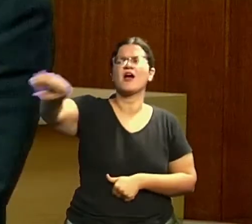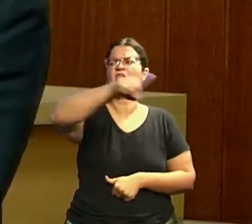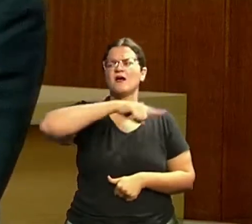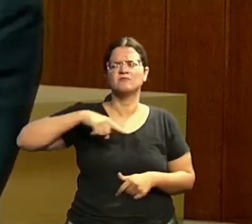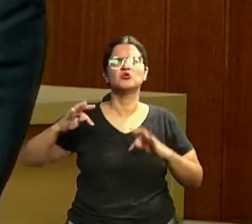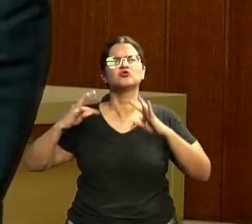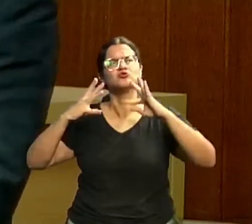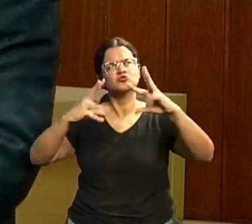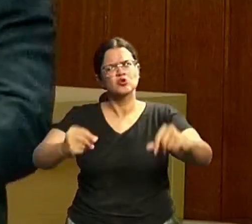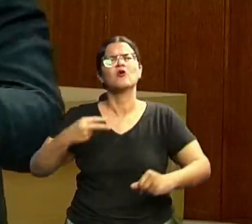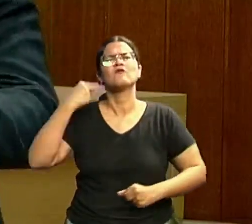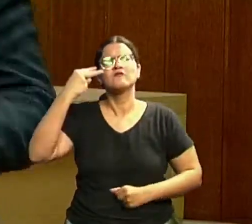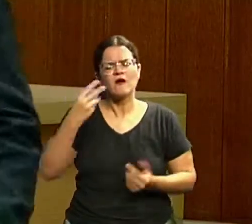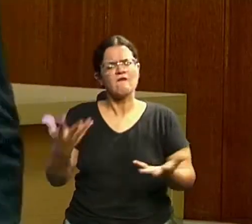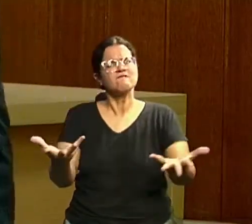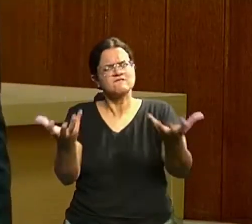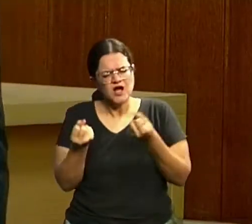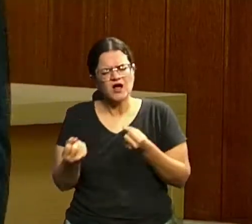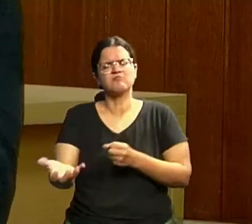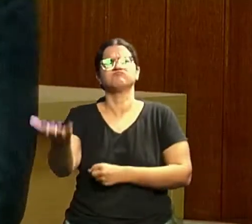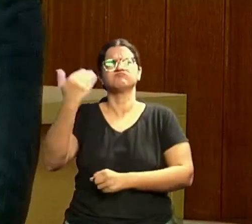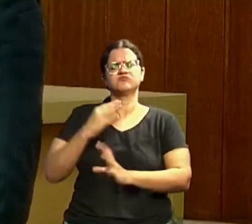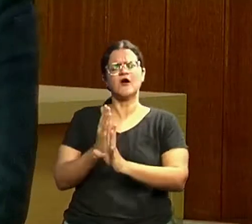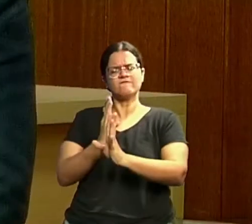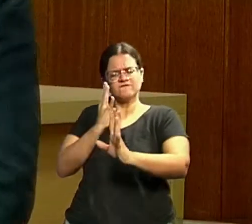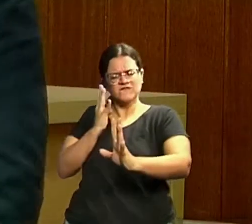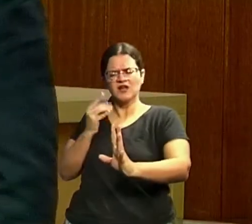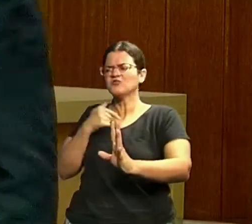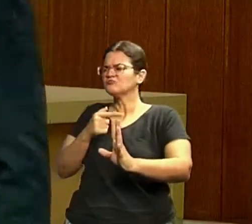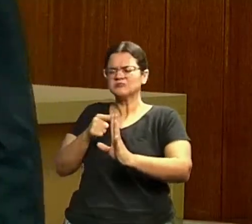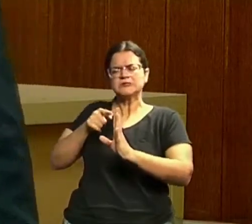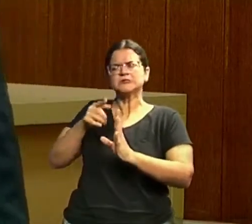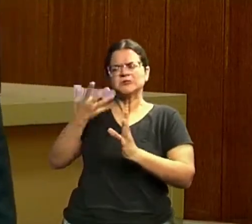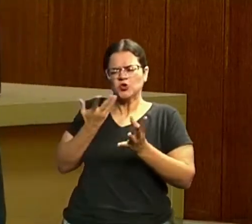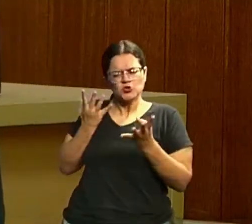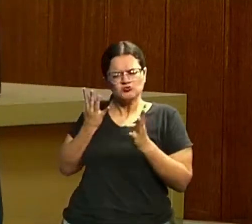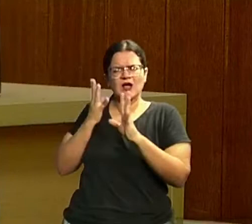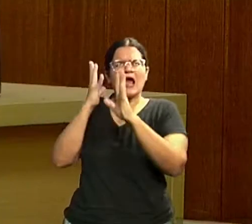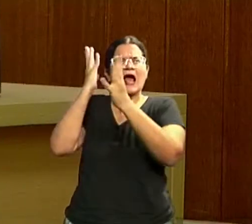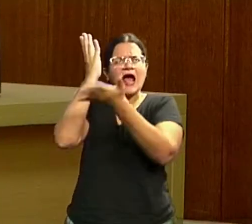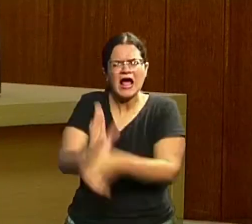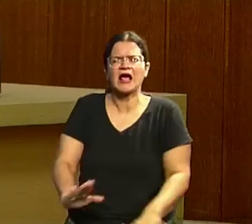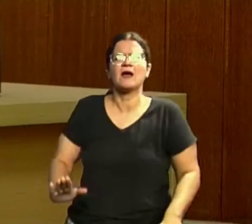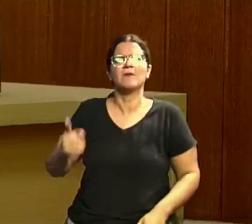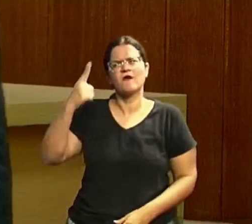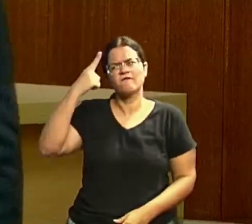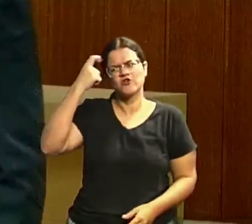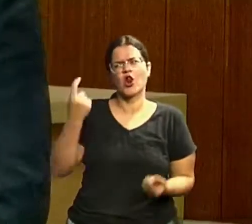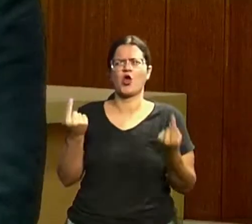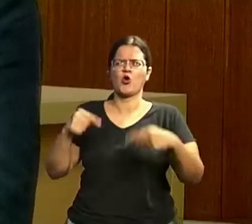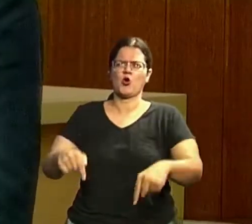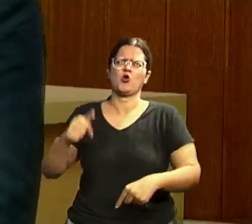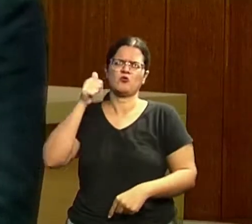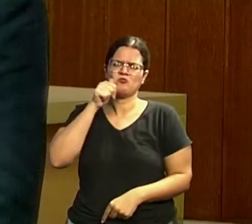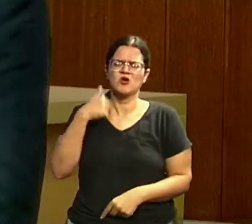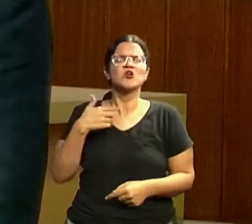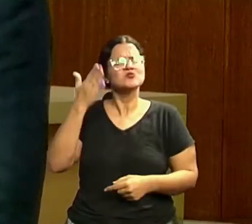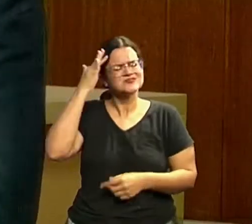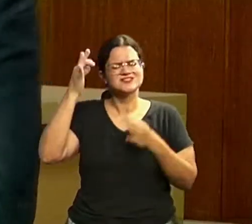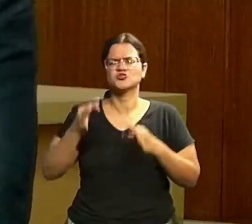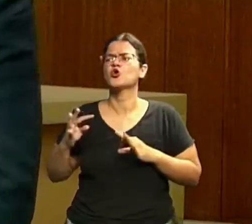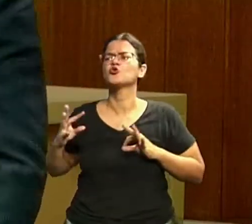conclamar essa casa a entrar na fileira pelo fim da violência contra as mulheres. Eu tenho certeza que todos os colegas